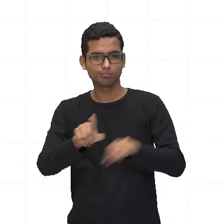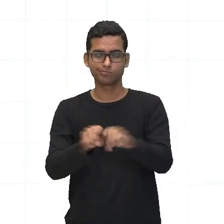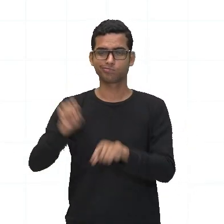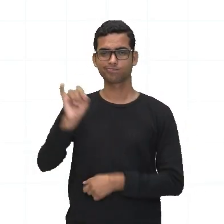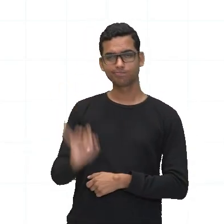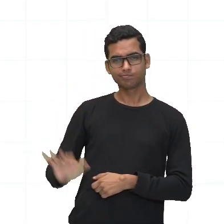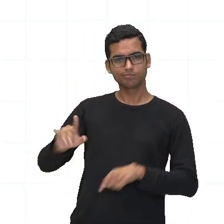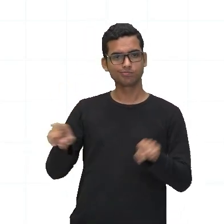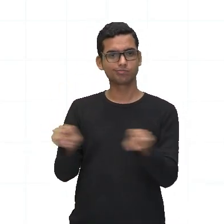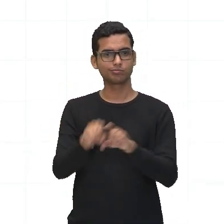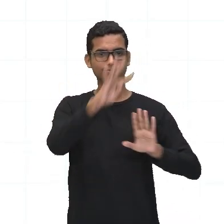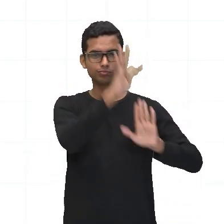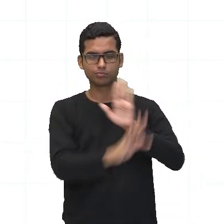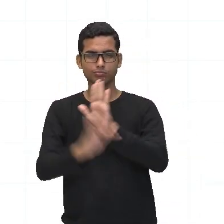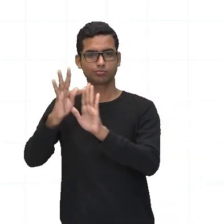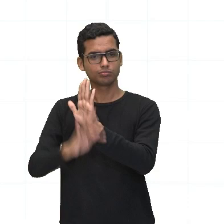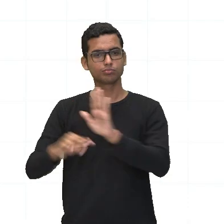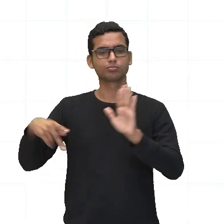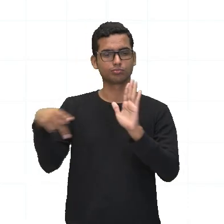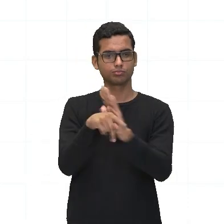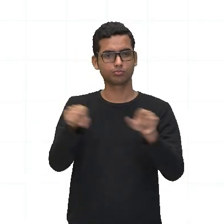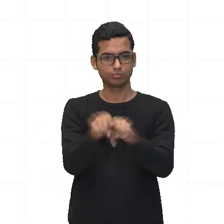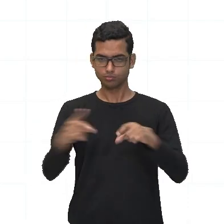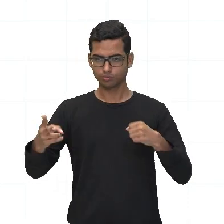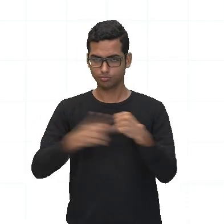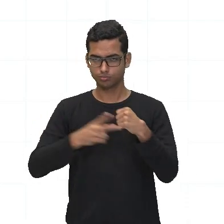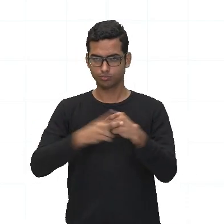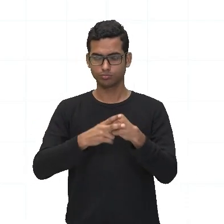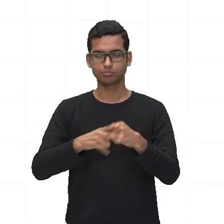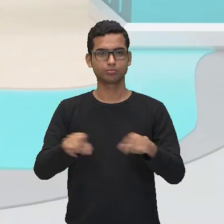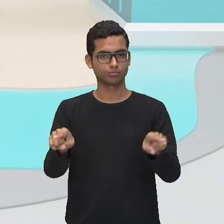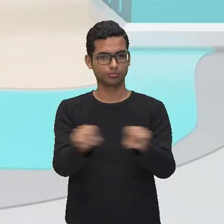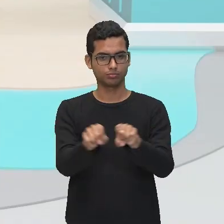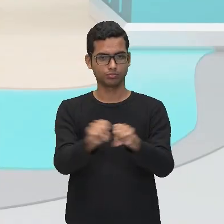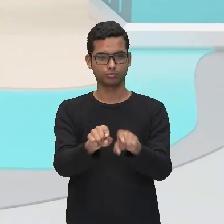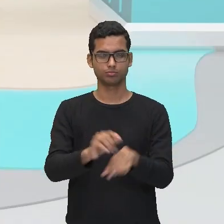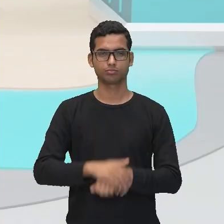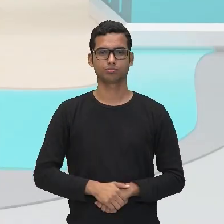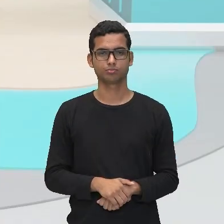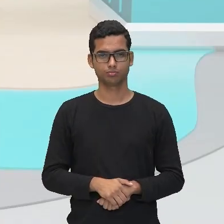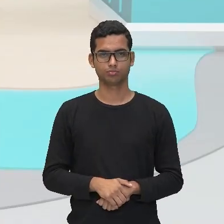gráfico-espaciais, imagens e relação com o texto verbal.